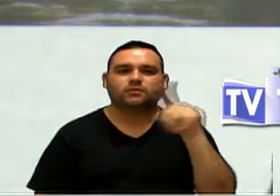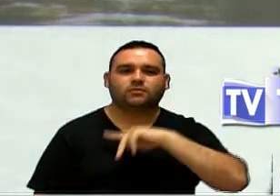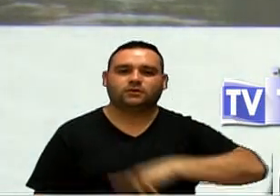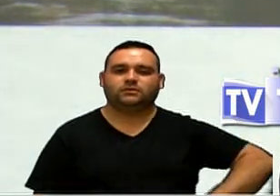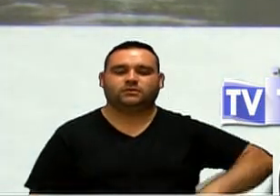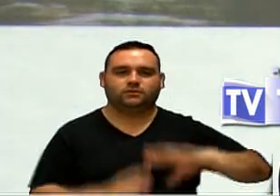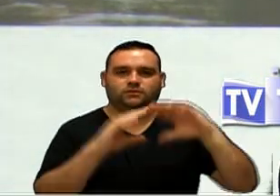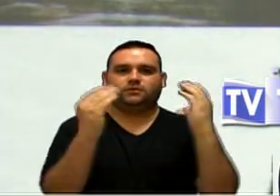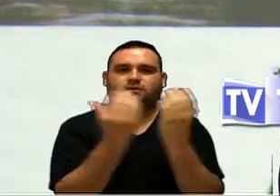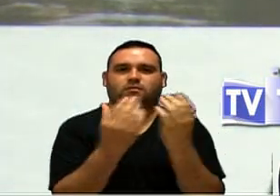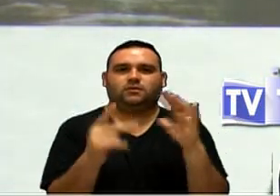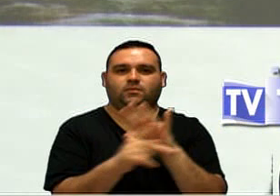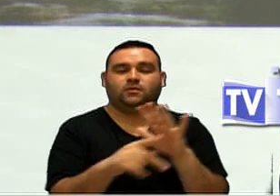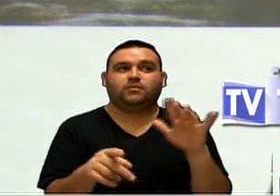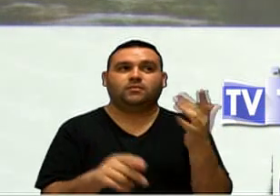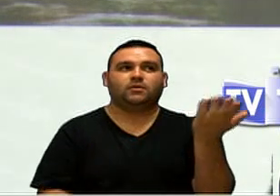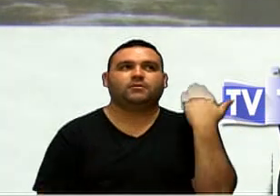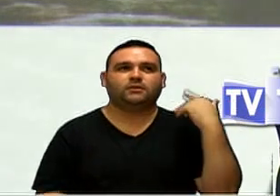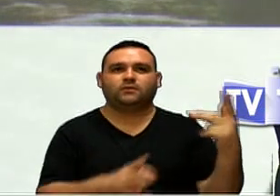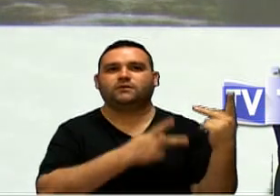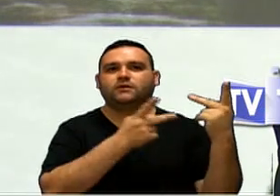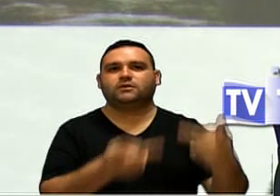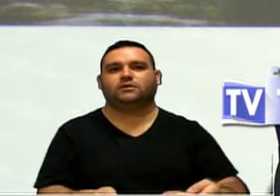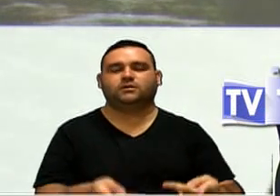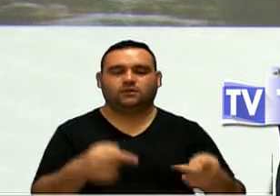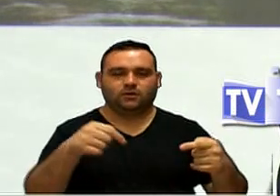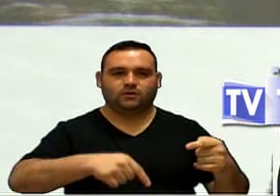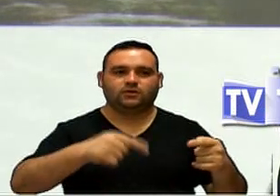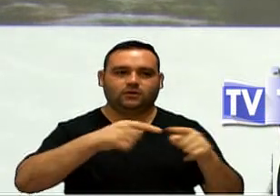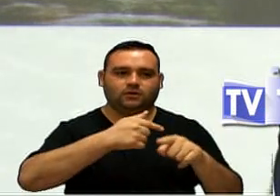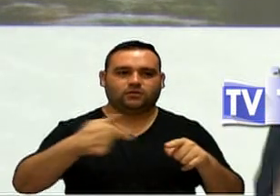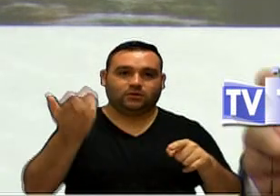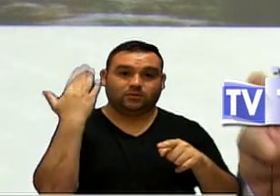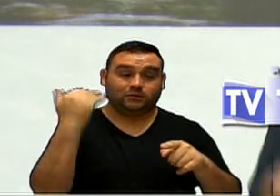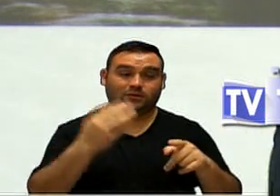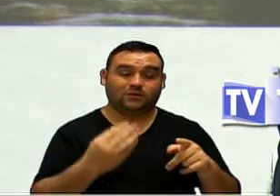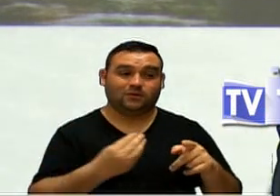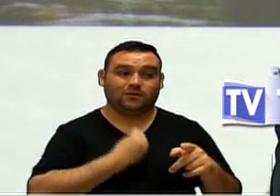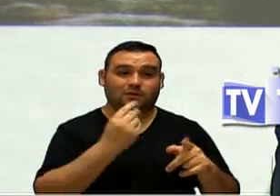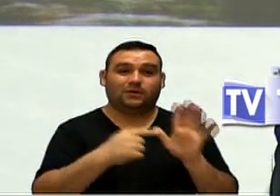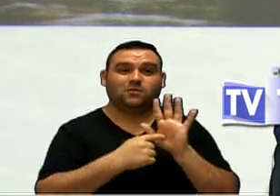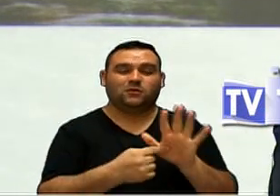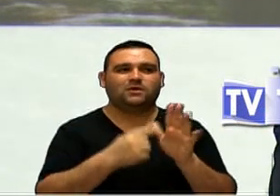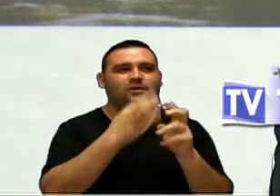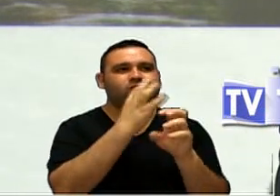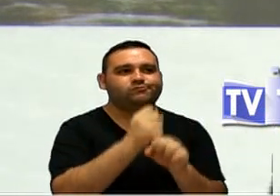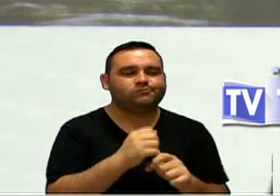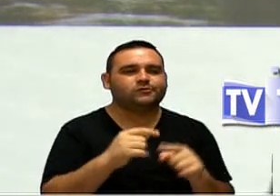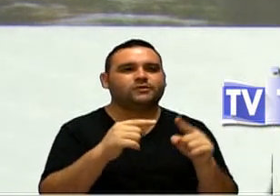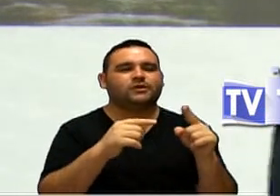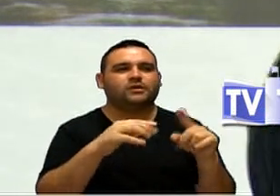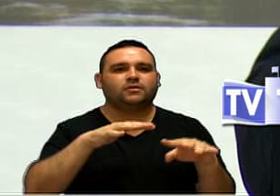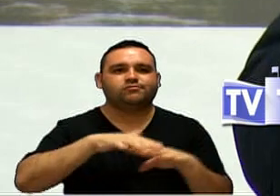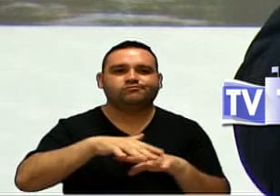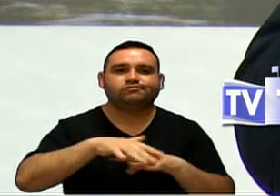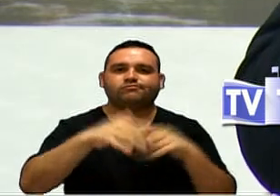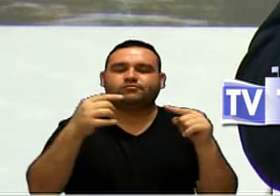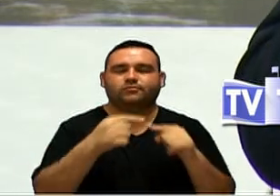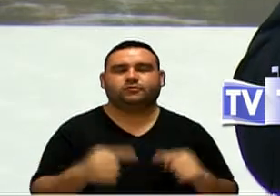da casa. Na última visita que estive semana passada, ele me convidou para apresentar alguns dados estatísticos